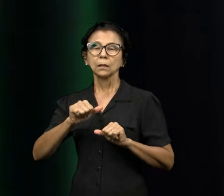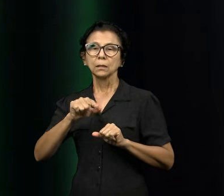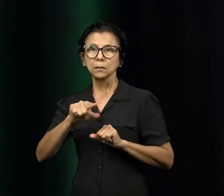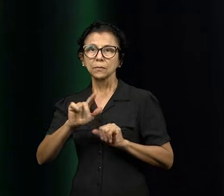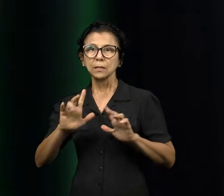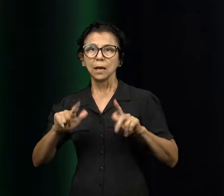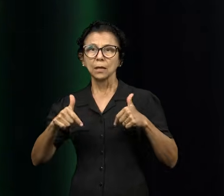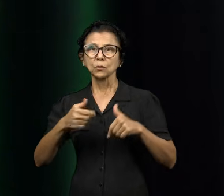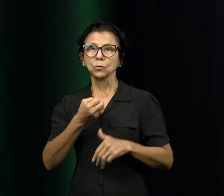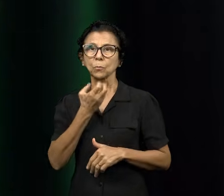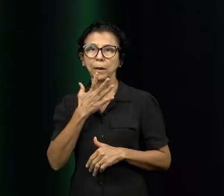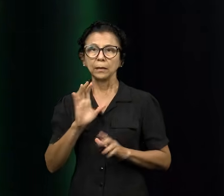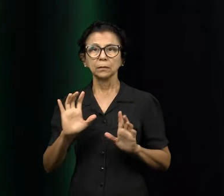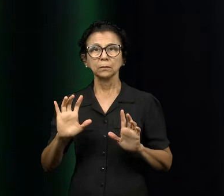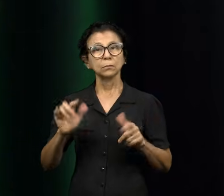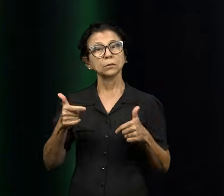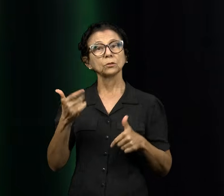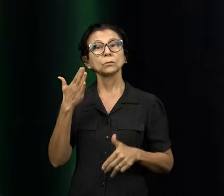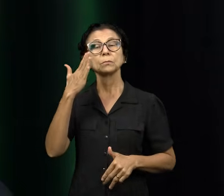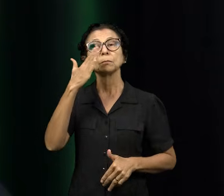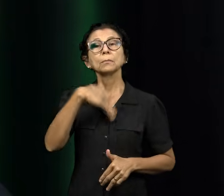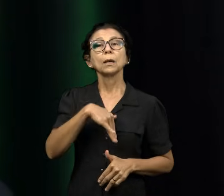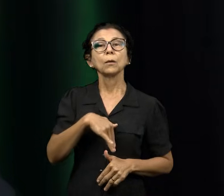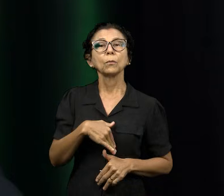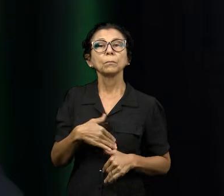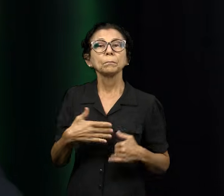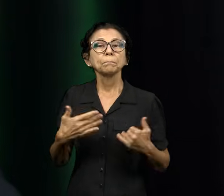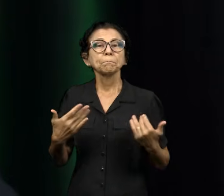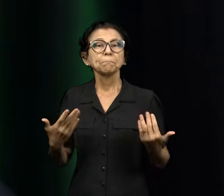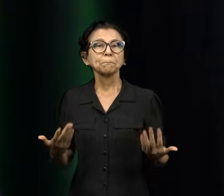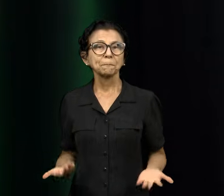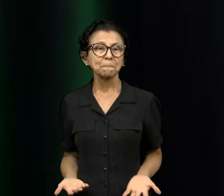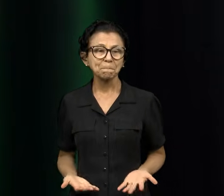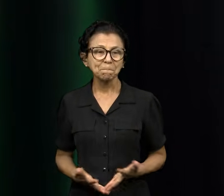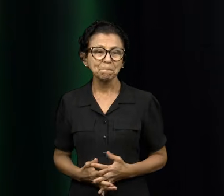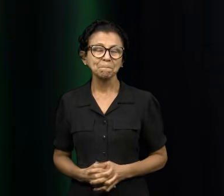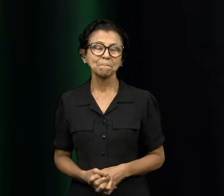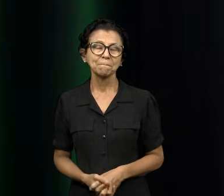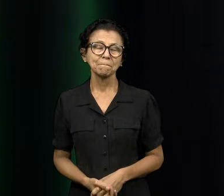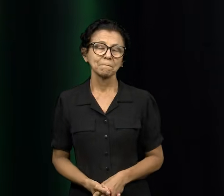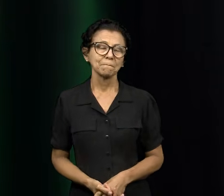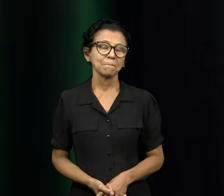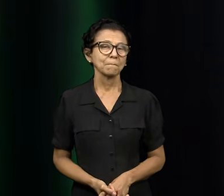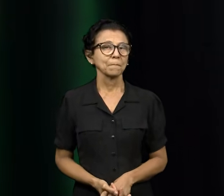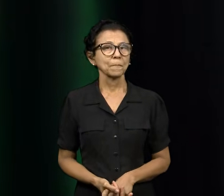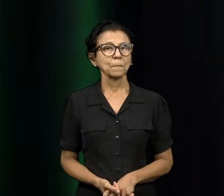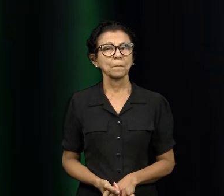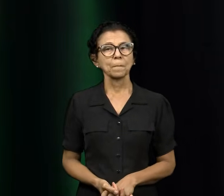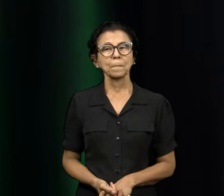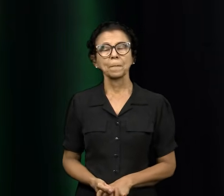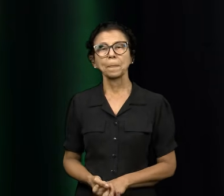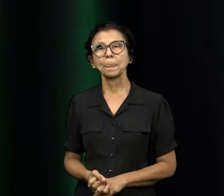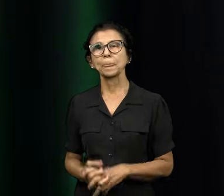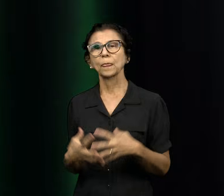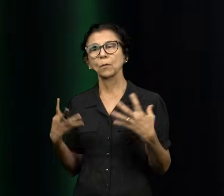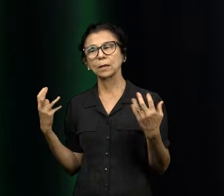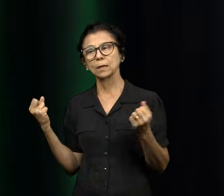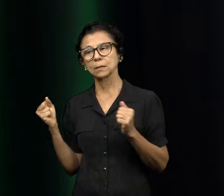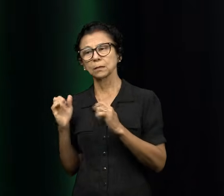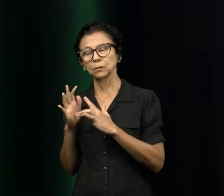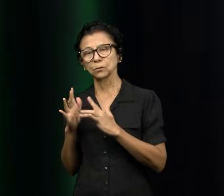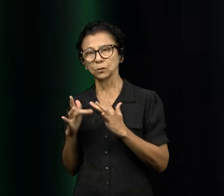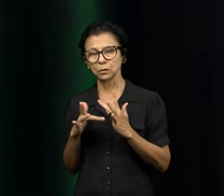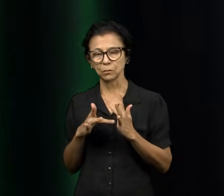Então, aqueles que foram salvos em Jesus, têm